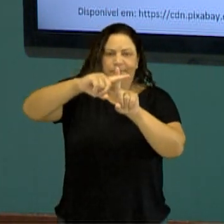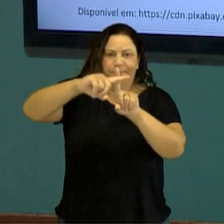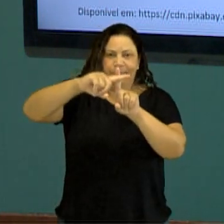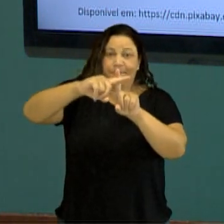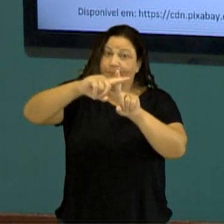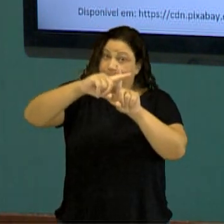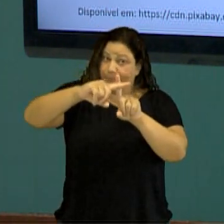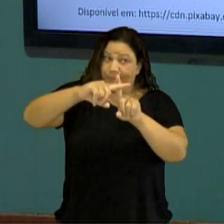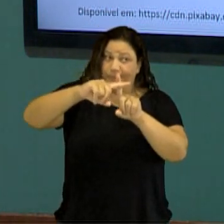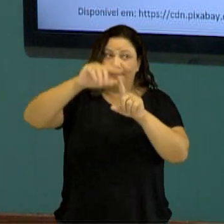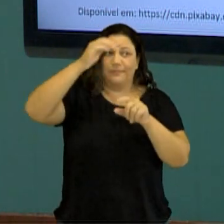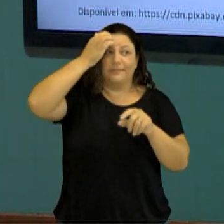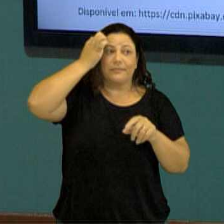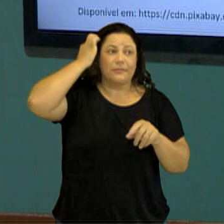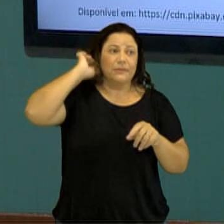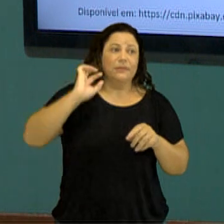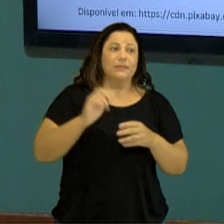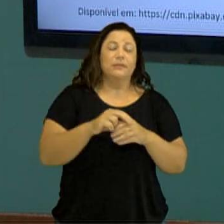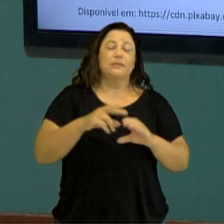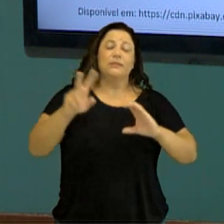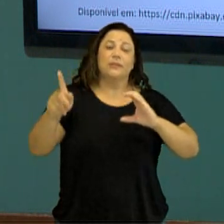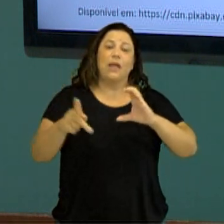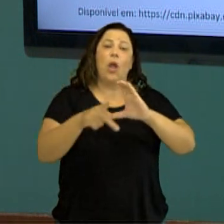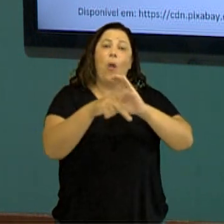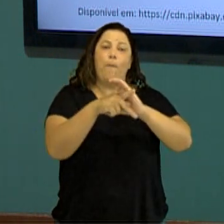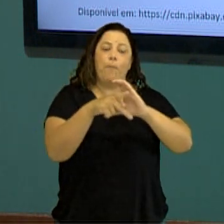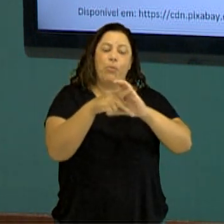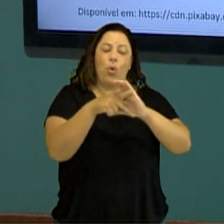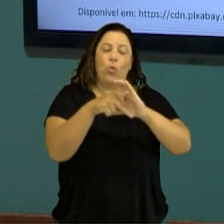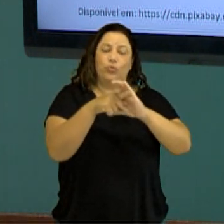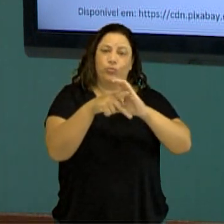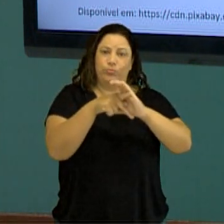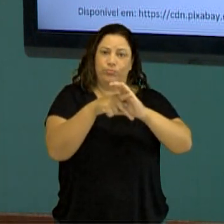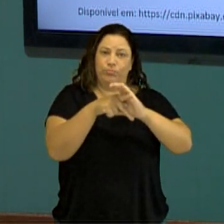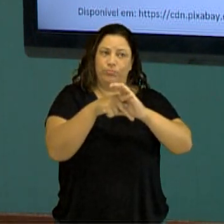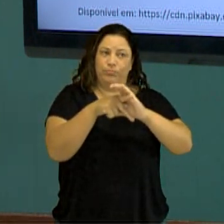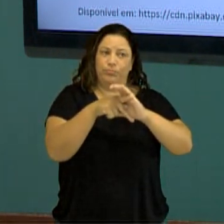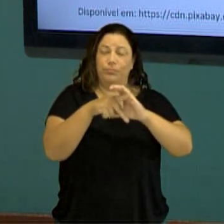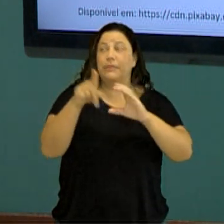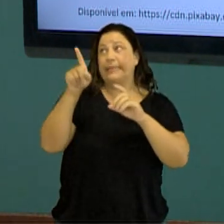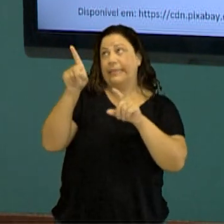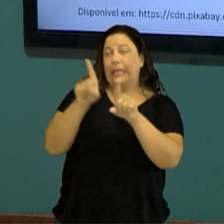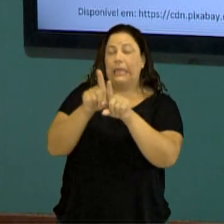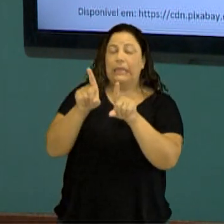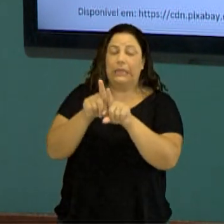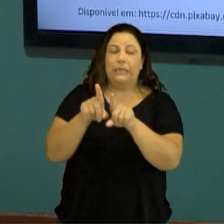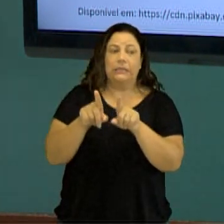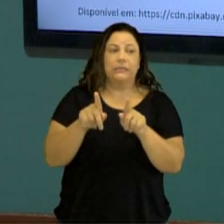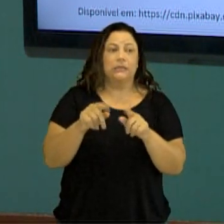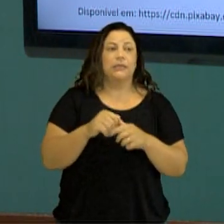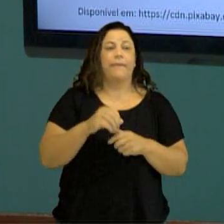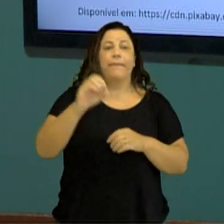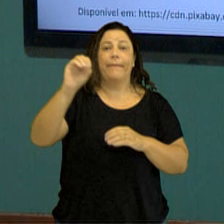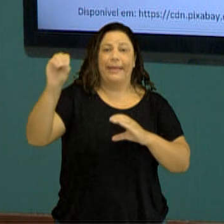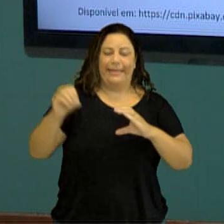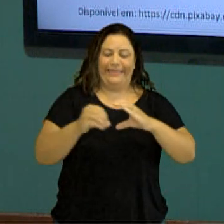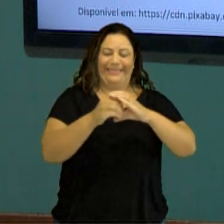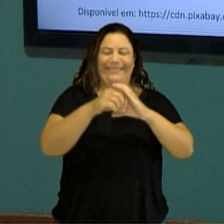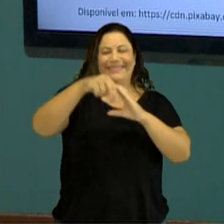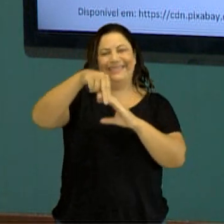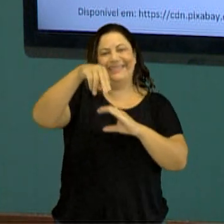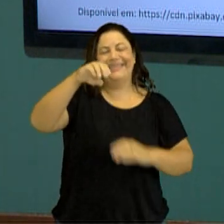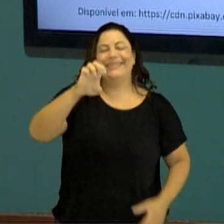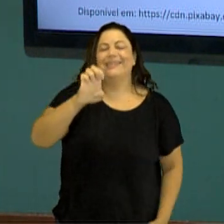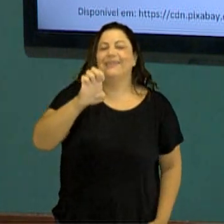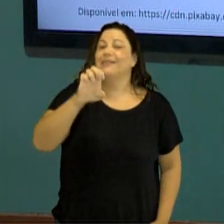quais nós vamos chamar de prótons. E também as cargas neutras, os nêutrons. Ao redor do